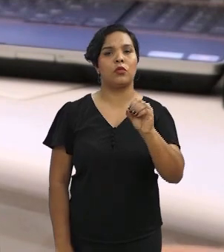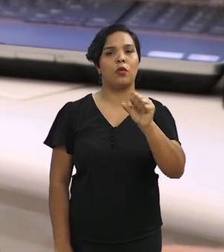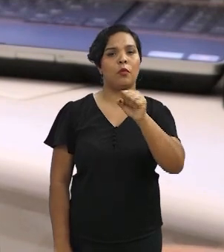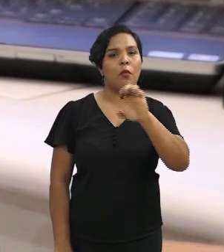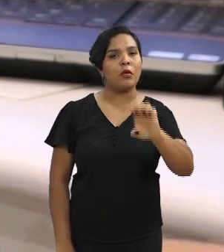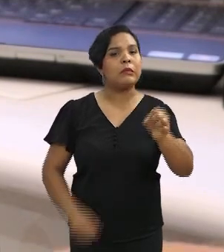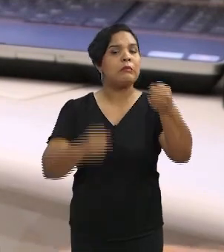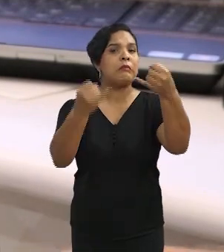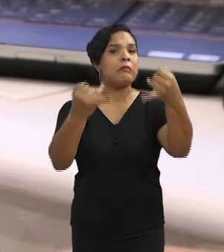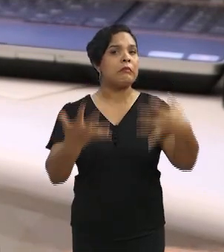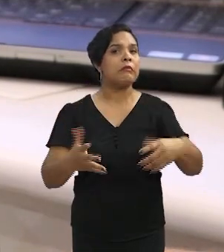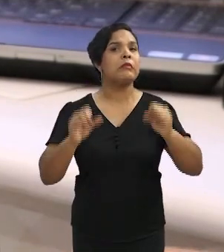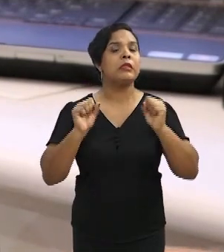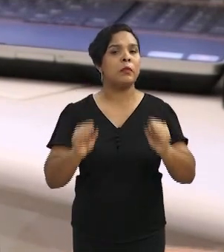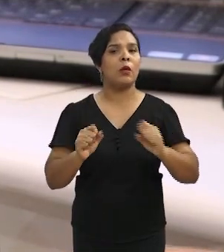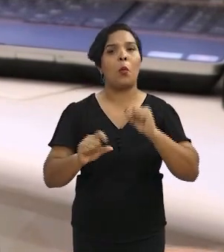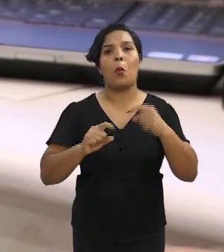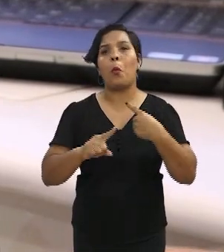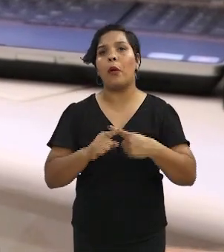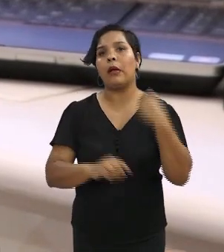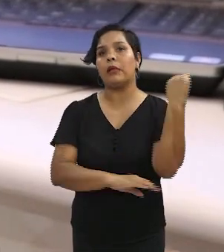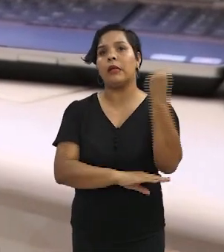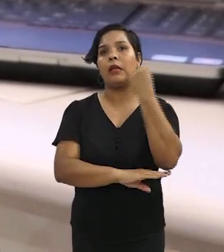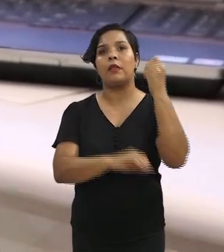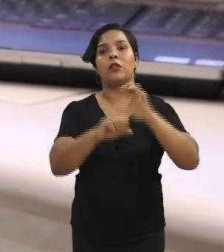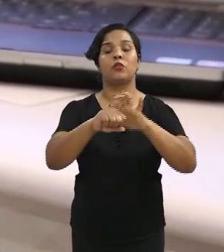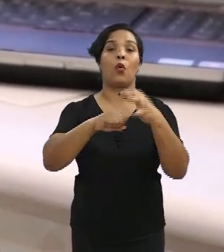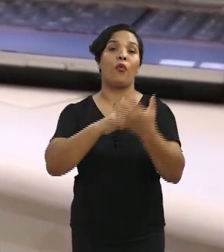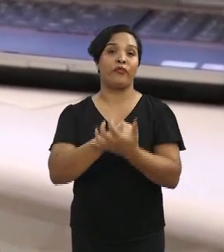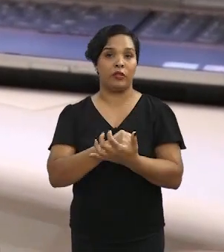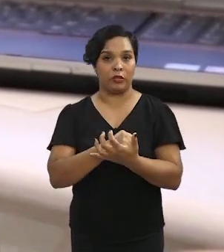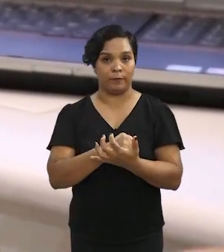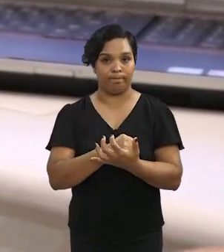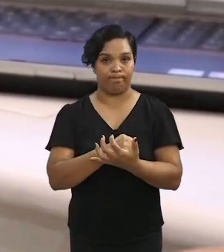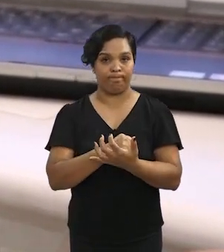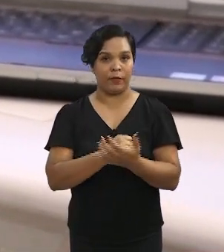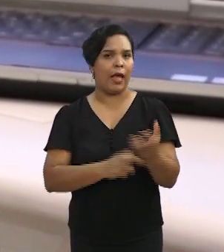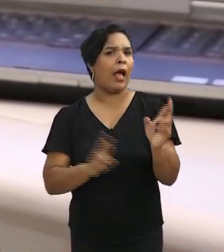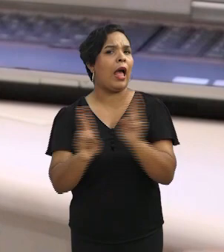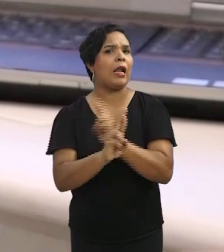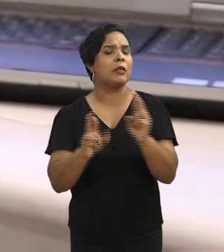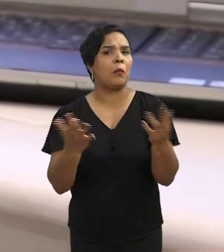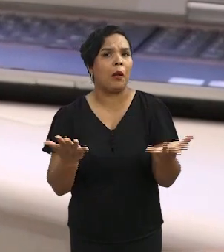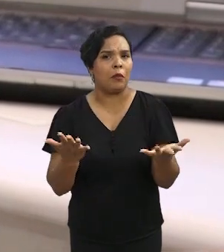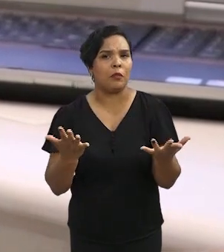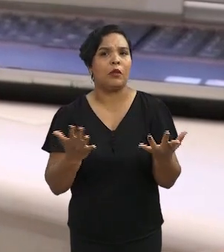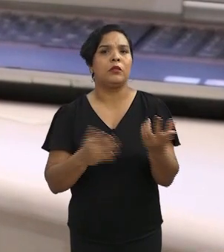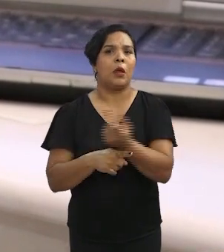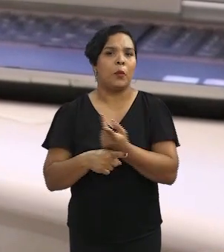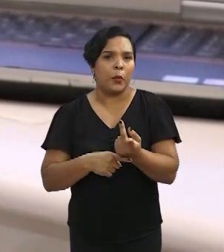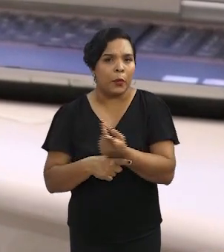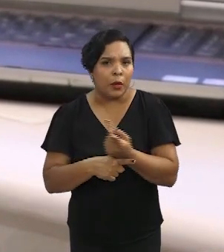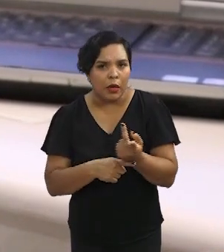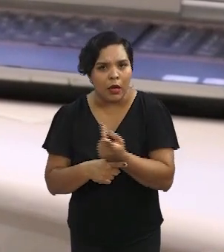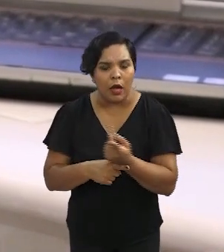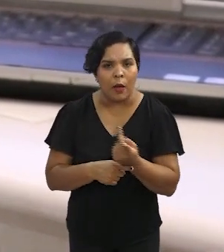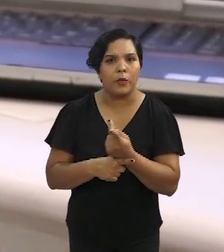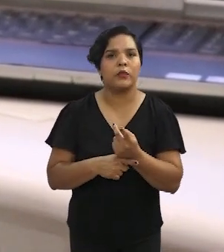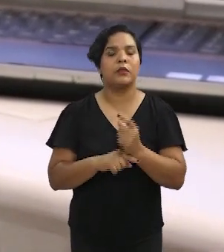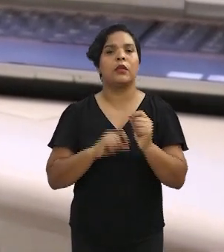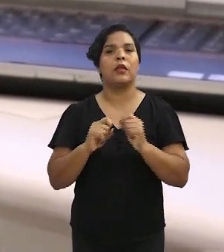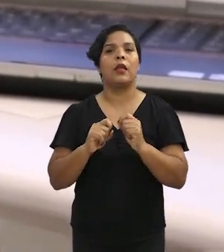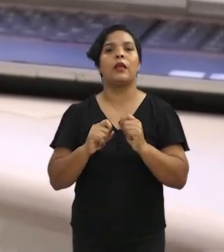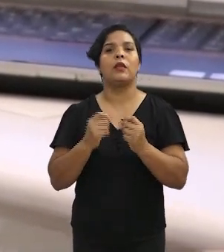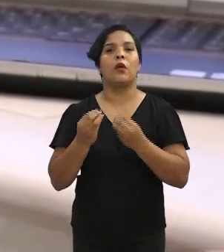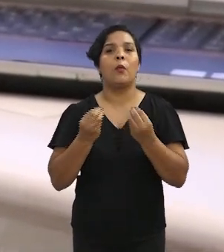pudessem explicar o porquê da gravidade do COVID. Então, nós procuramos esses marcadores,